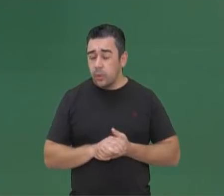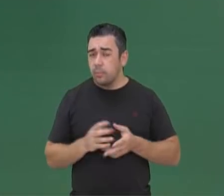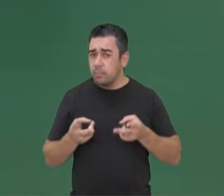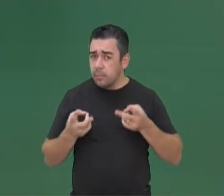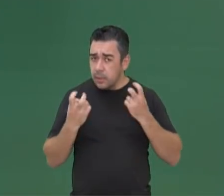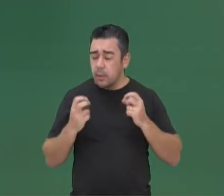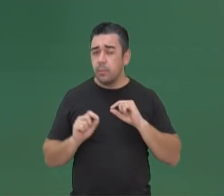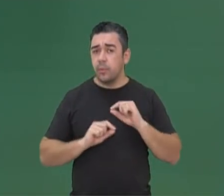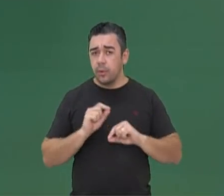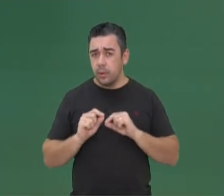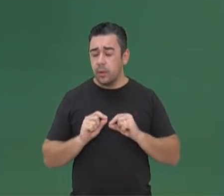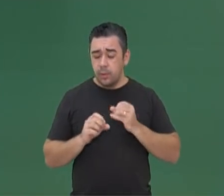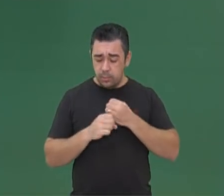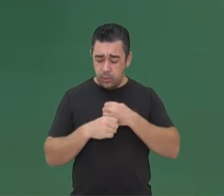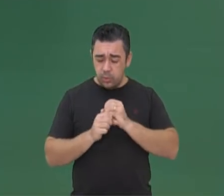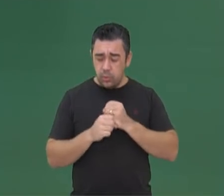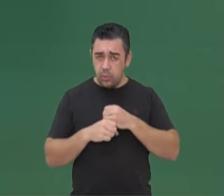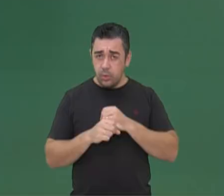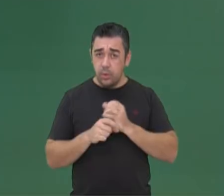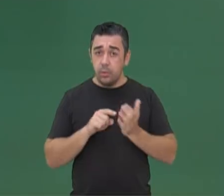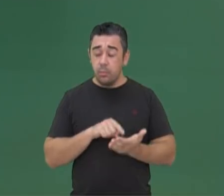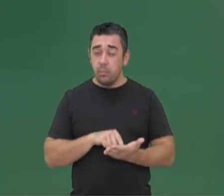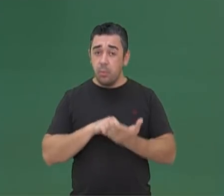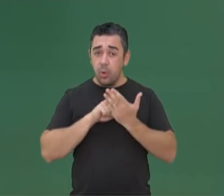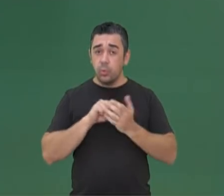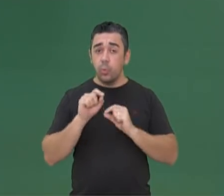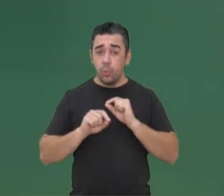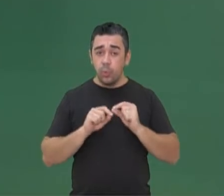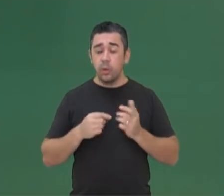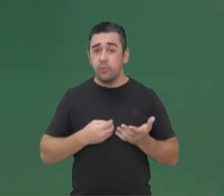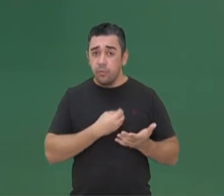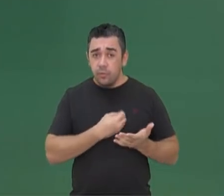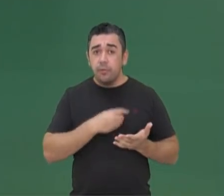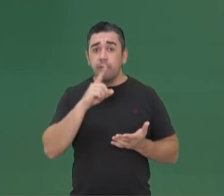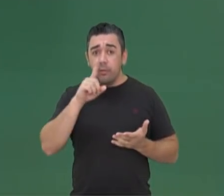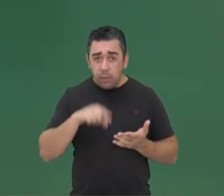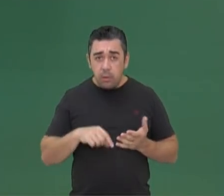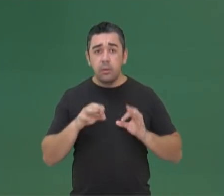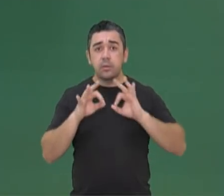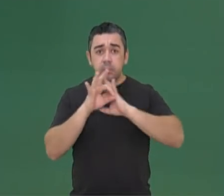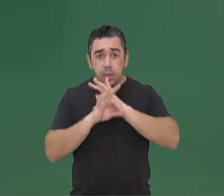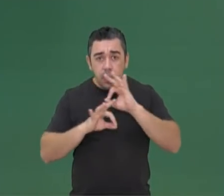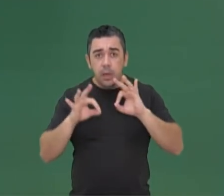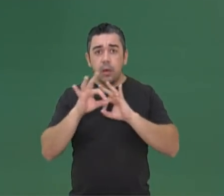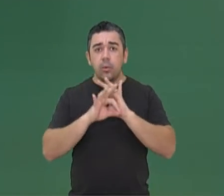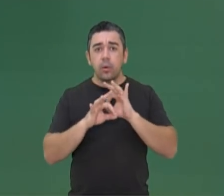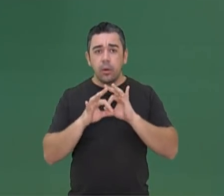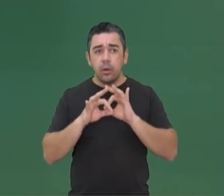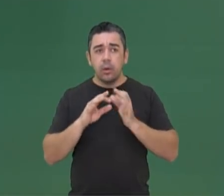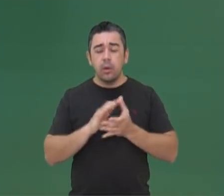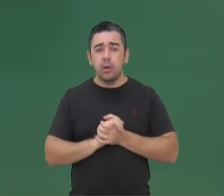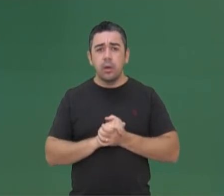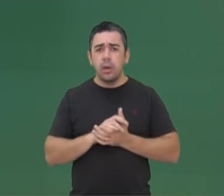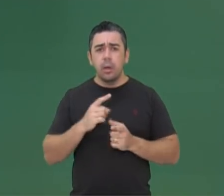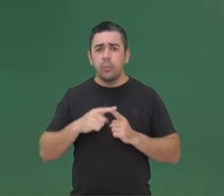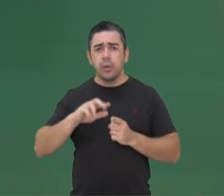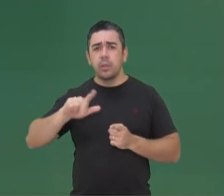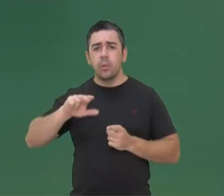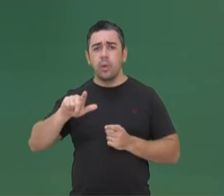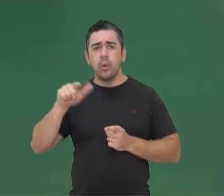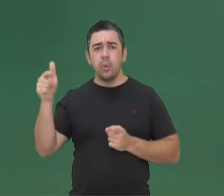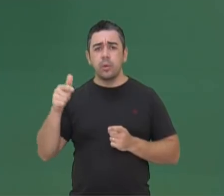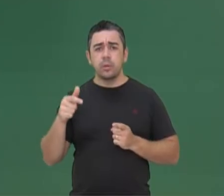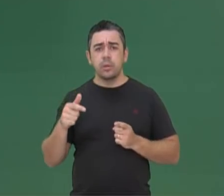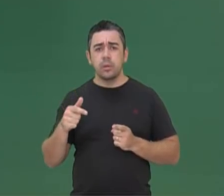que o microscópio nos mostra que os seres vivos são constituídos por células. Por que não são as outras respostas,